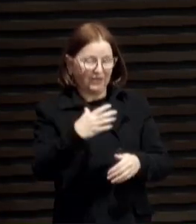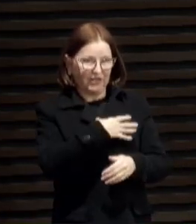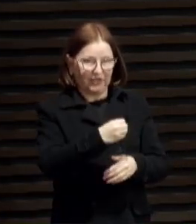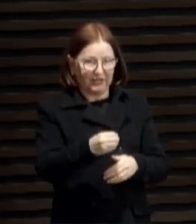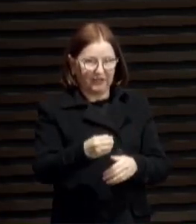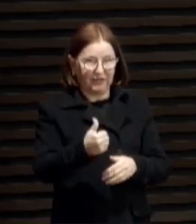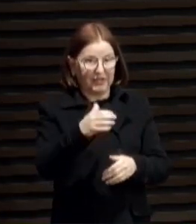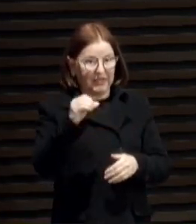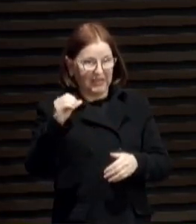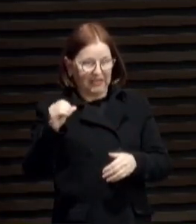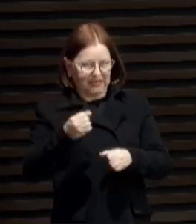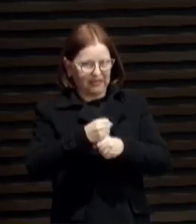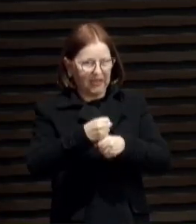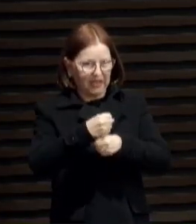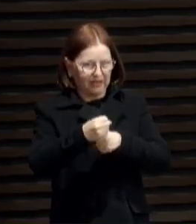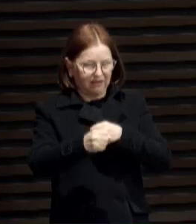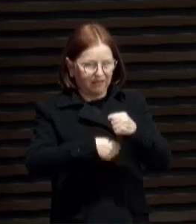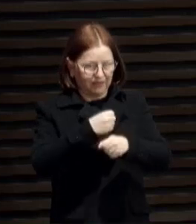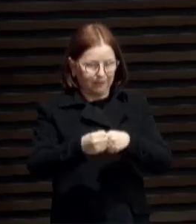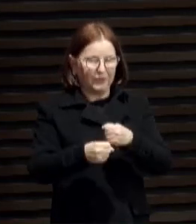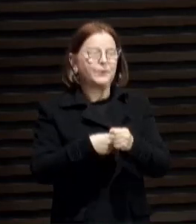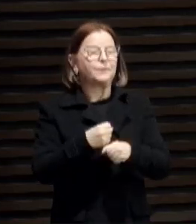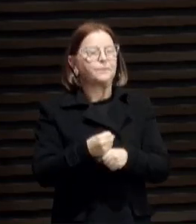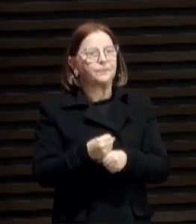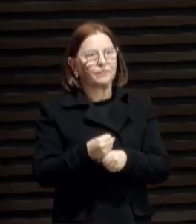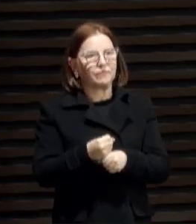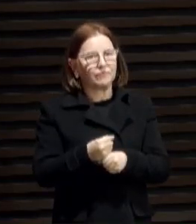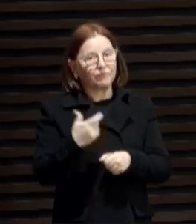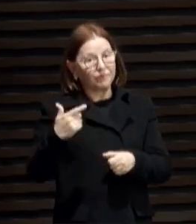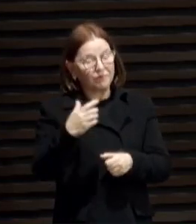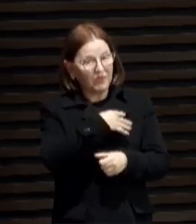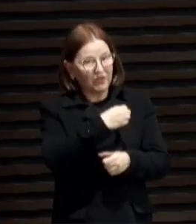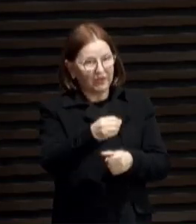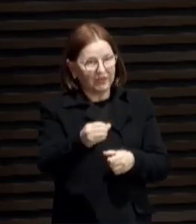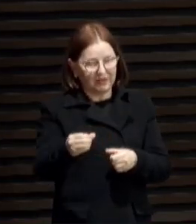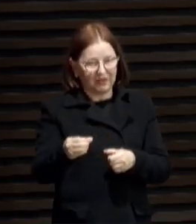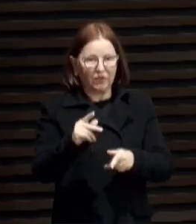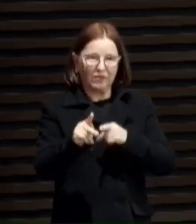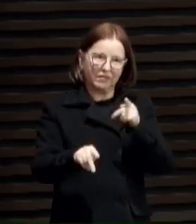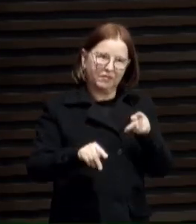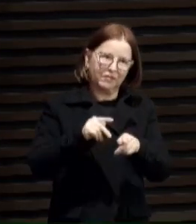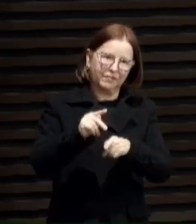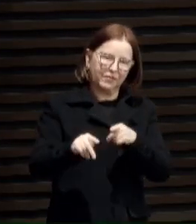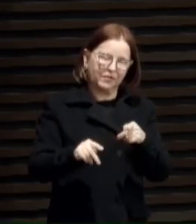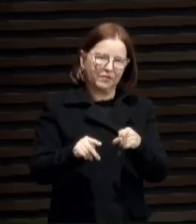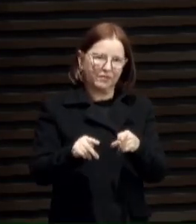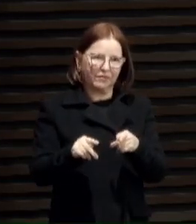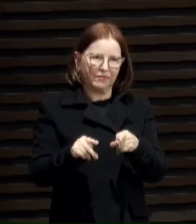anos depois, imagino que já estavam na segunda geração. Na segunda geração, então, o povo